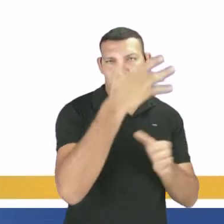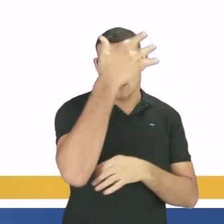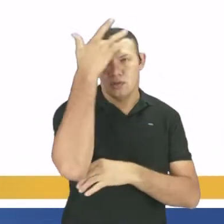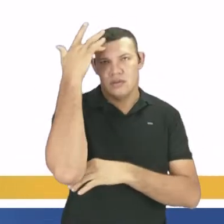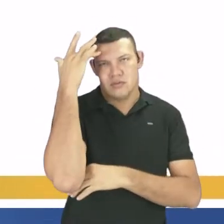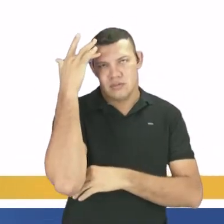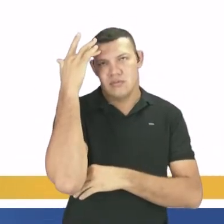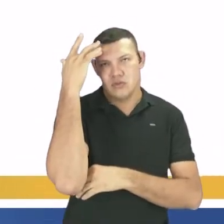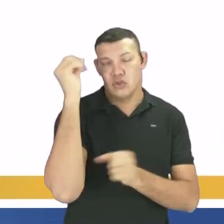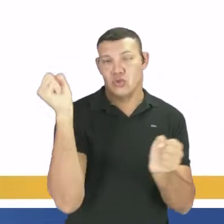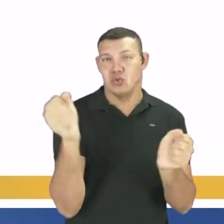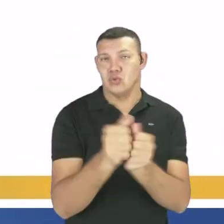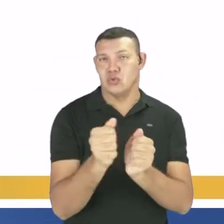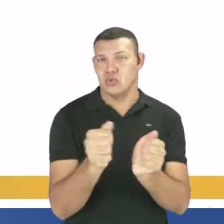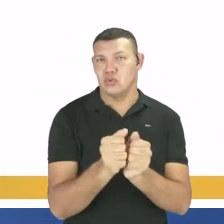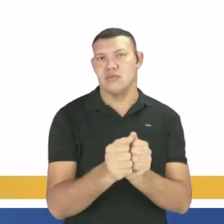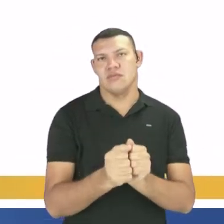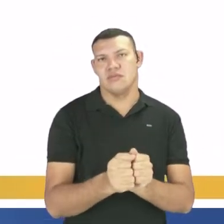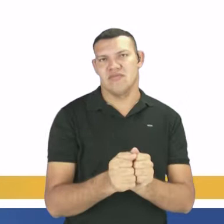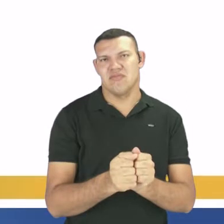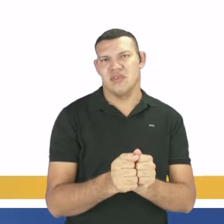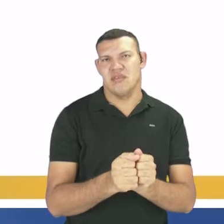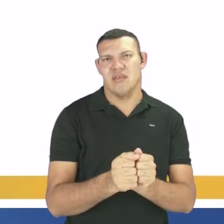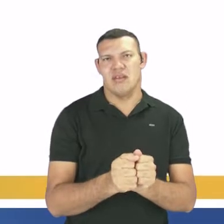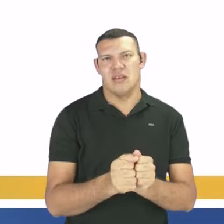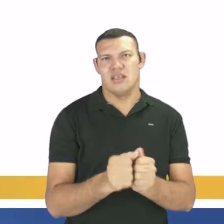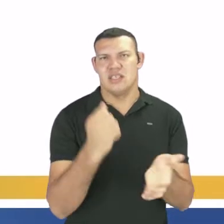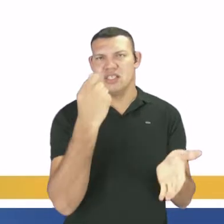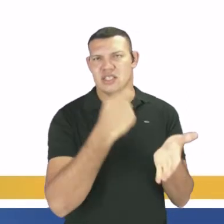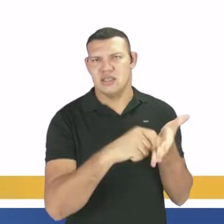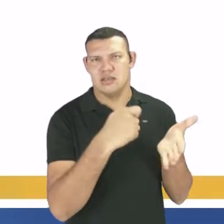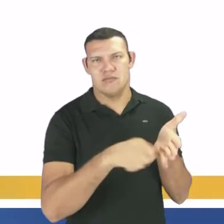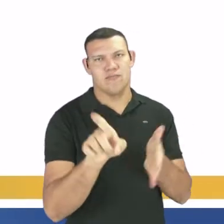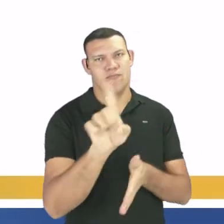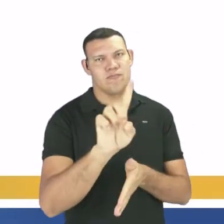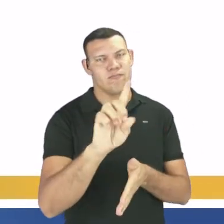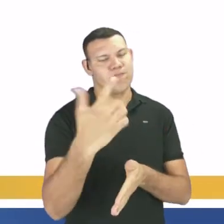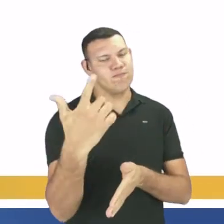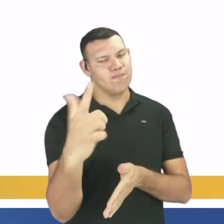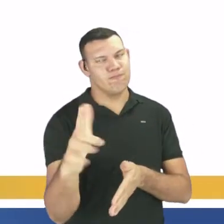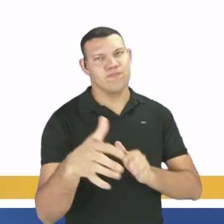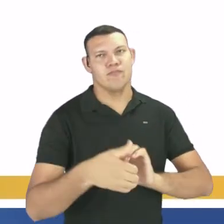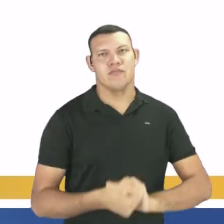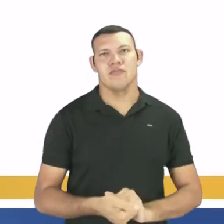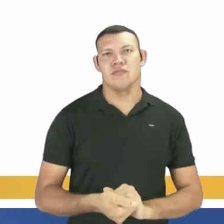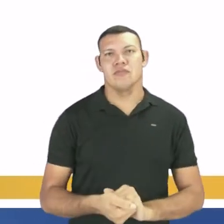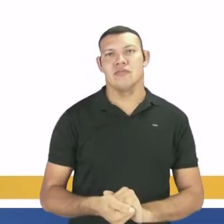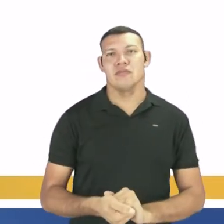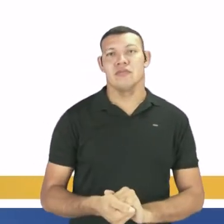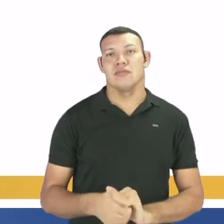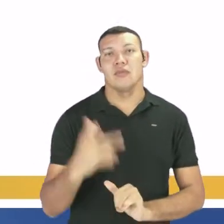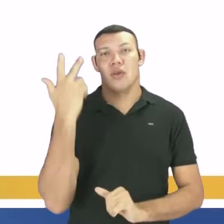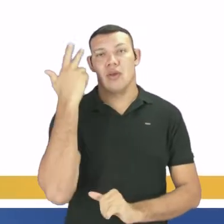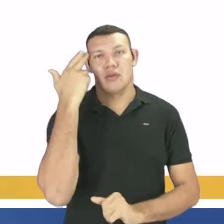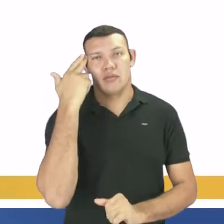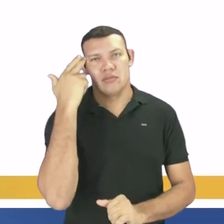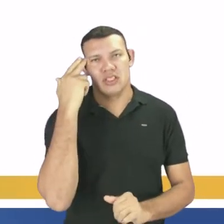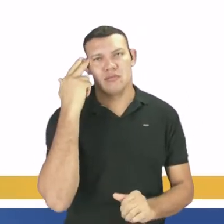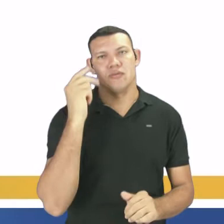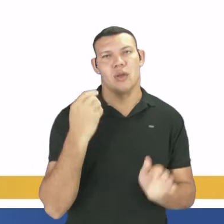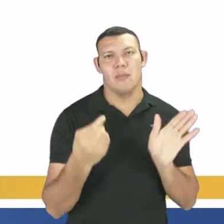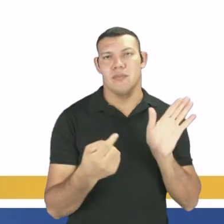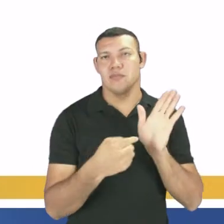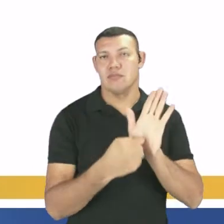escrito conjuntamente e não apresenta assinatura individual. Comumente, aparece nos